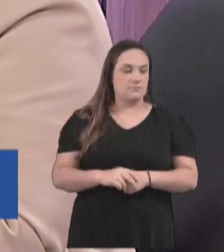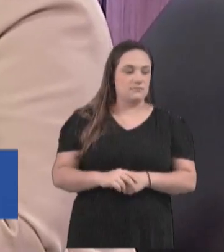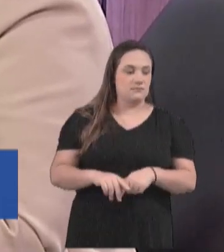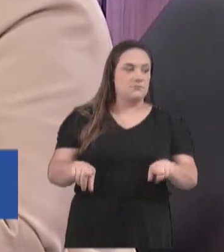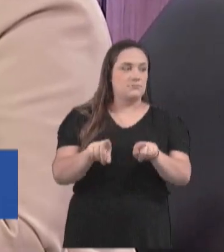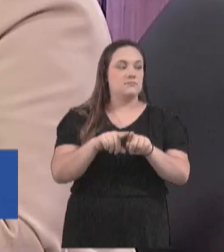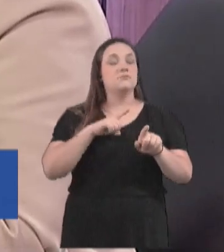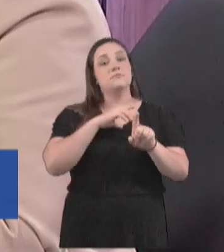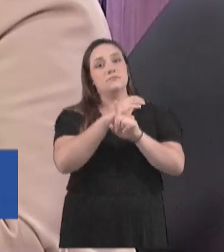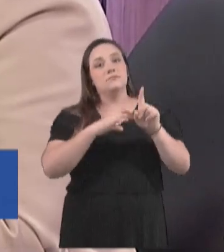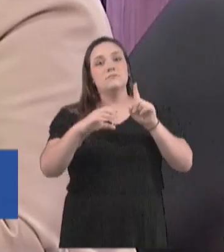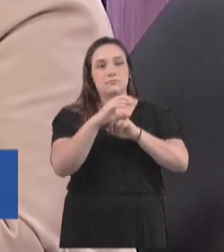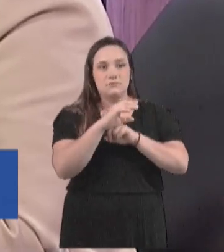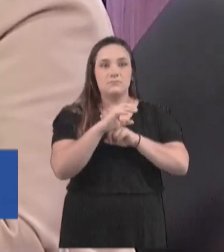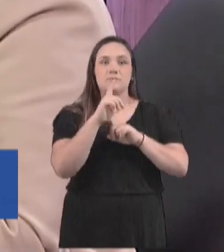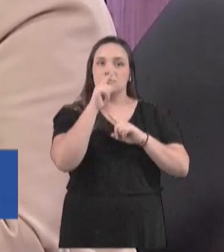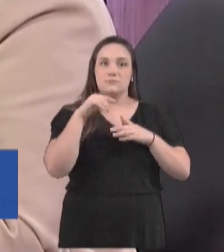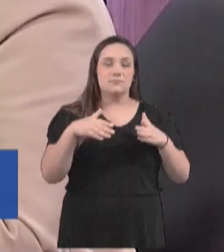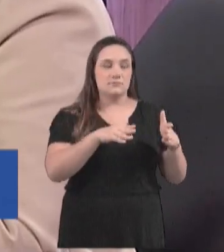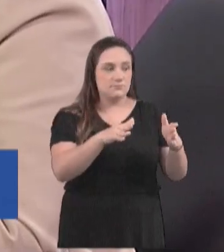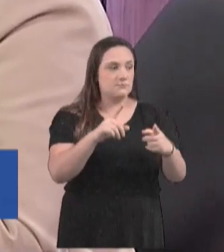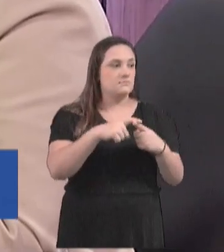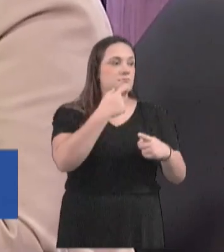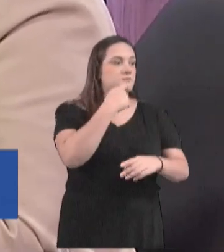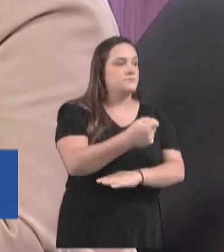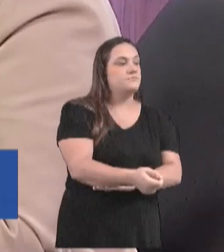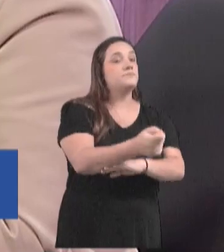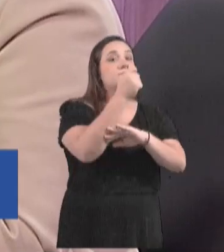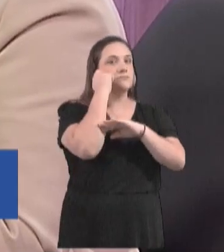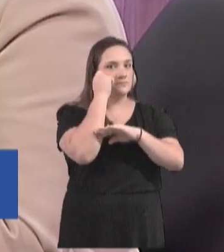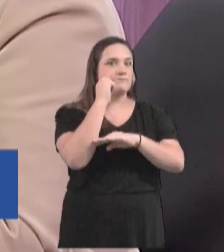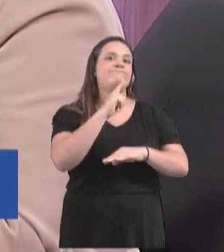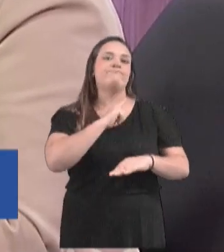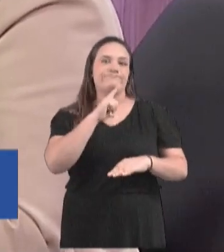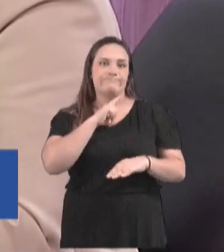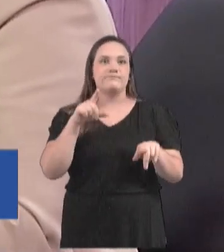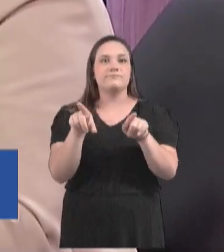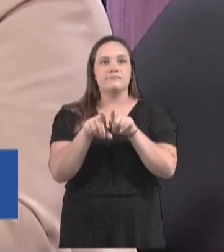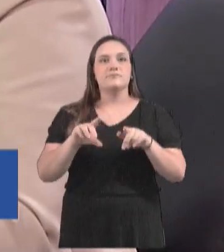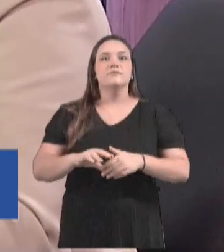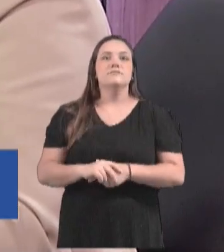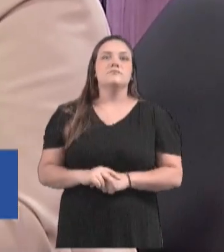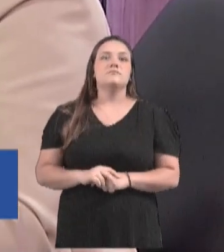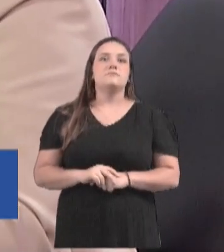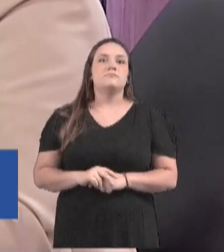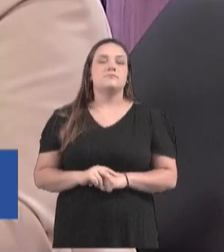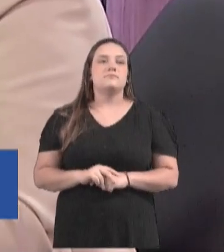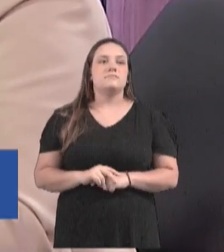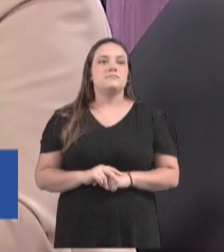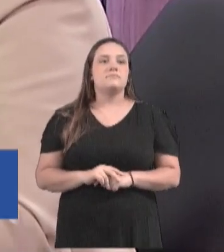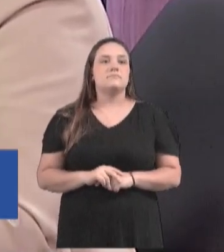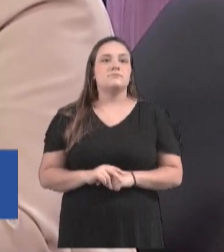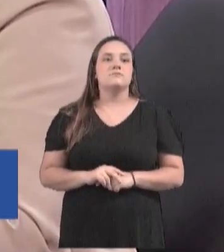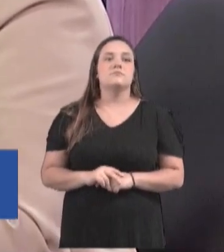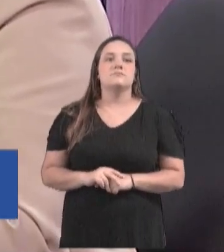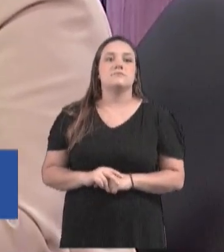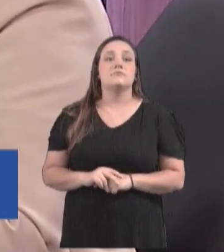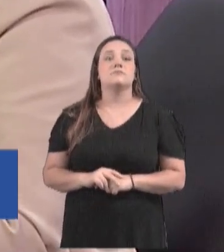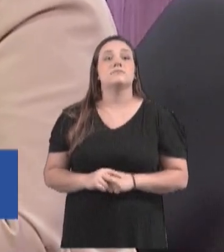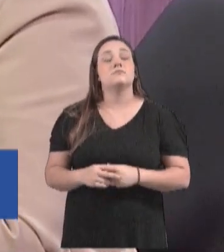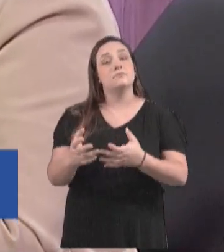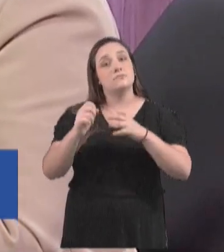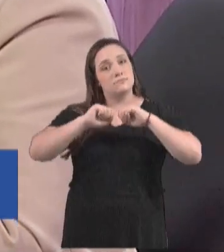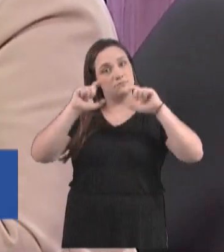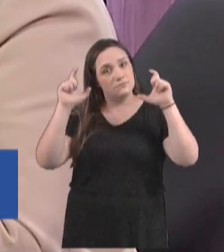comunidades ribeirinhas, há muitas, a pesca artesanal existe, né? E também eu chamo atenção